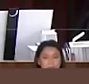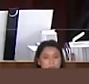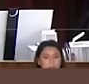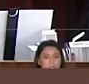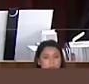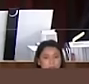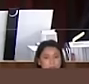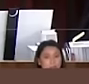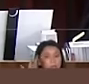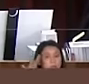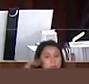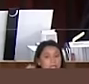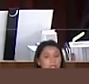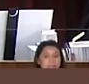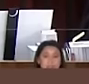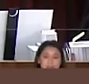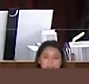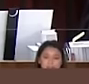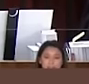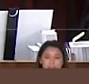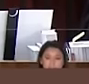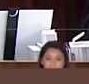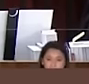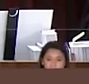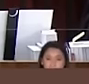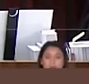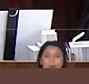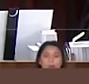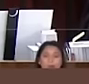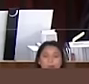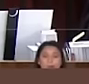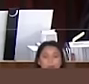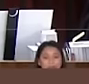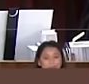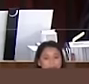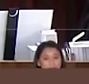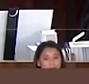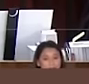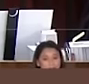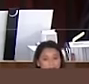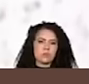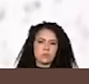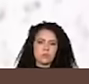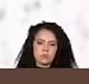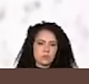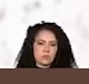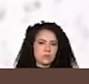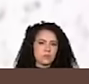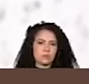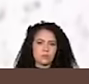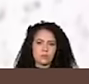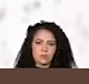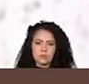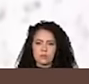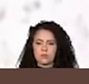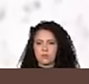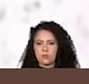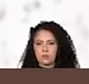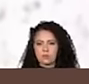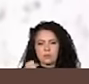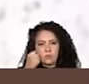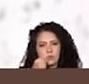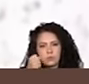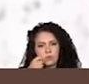apresentada por lindor Araújo vice-procurador geral e braço direito de Aras em forma de agravo regimental dirigido a